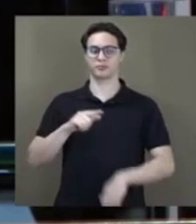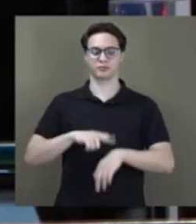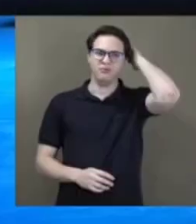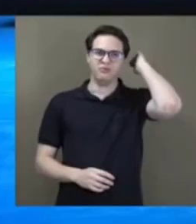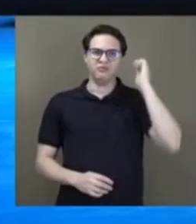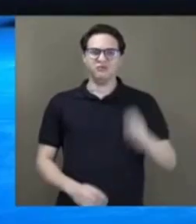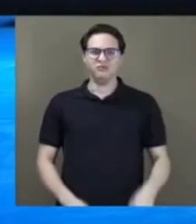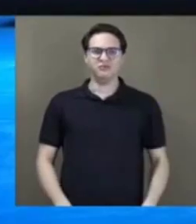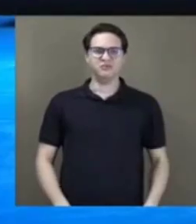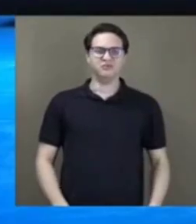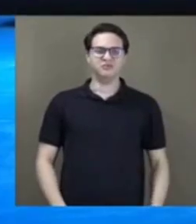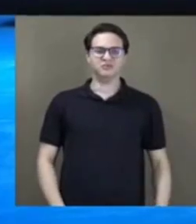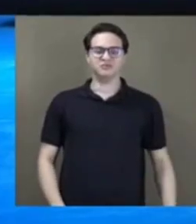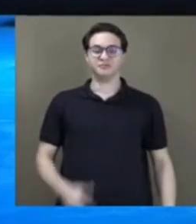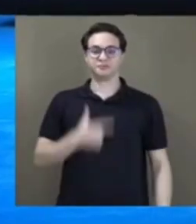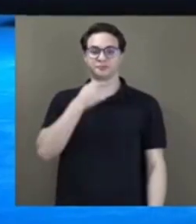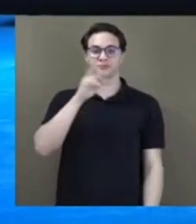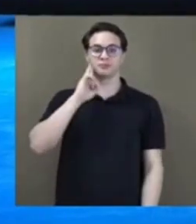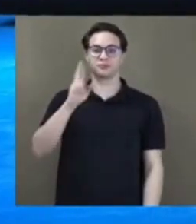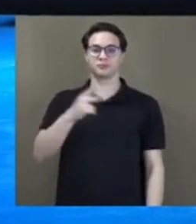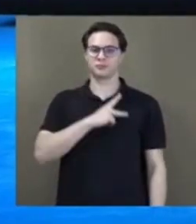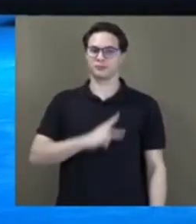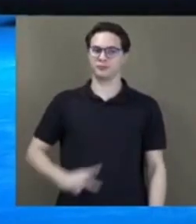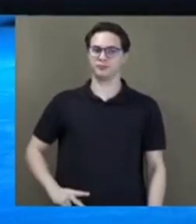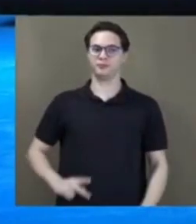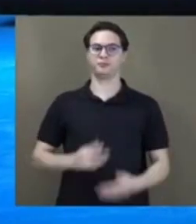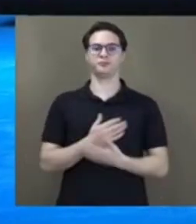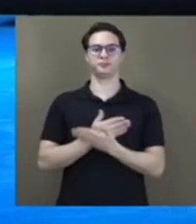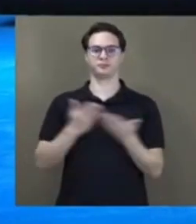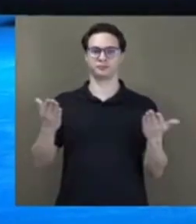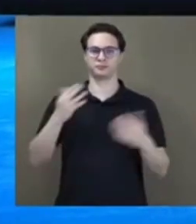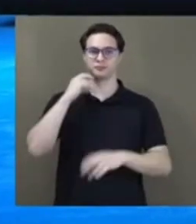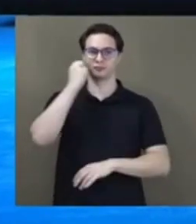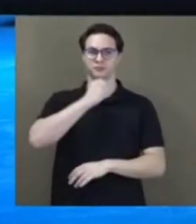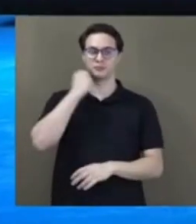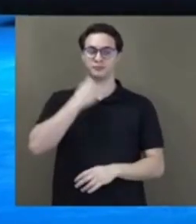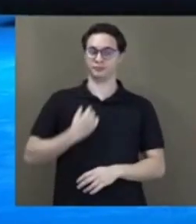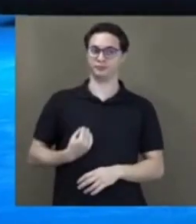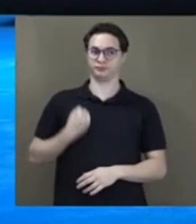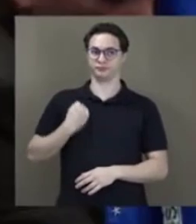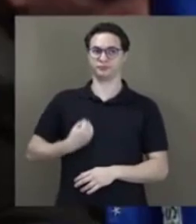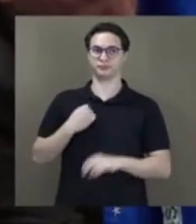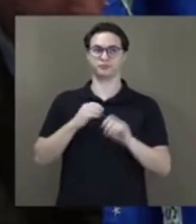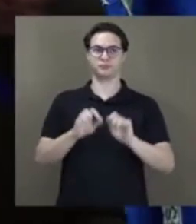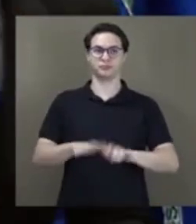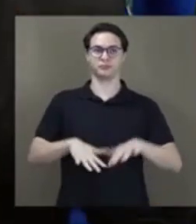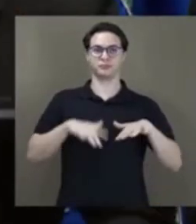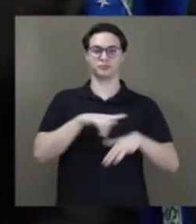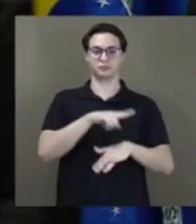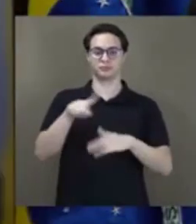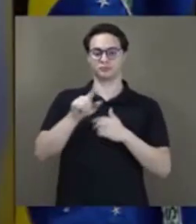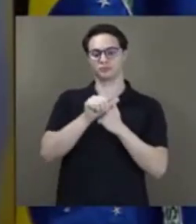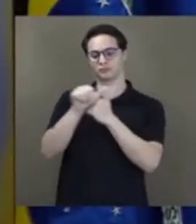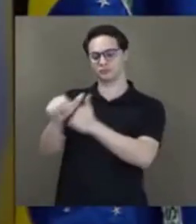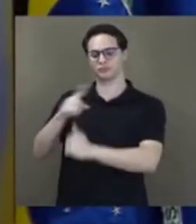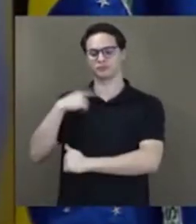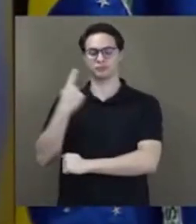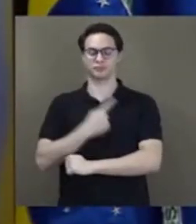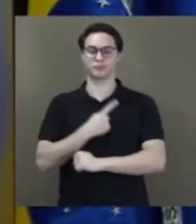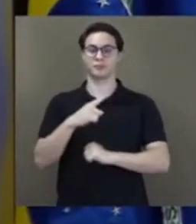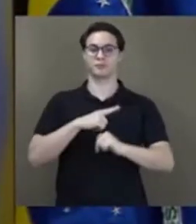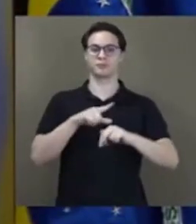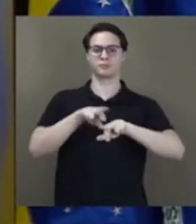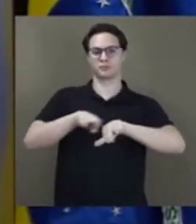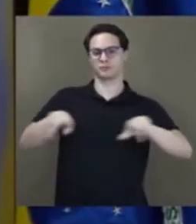minutos. Senhor presidente, colegas que aqui se encontram nesse plenário, todos que nos acompanham pelos meios de